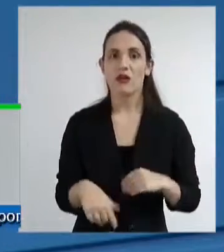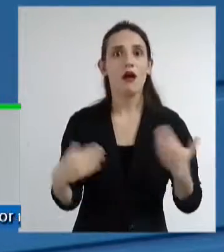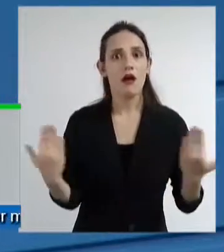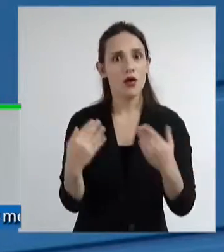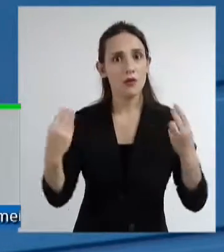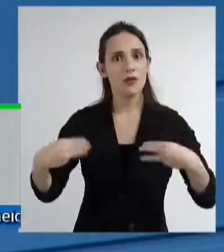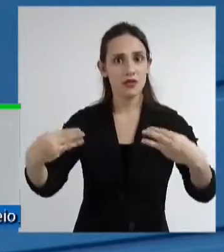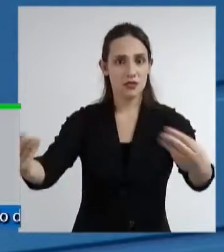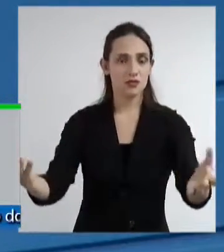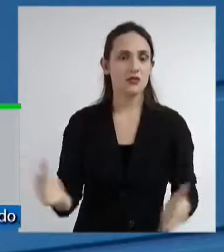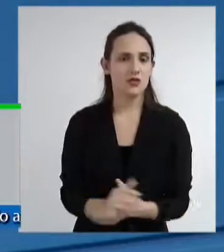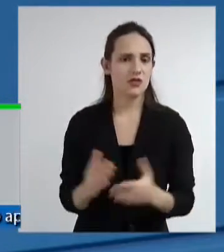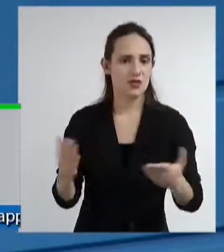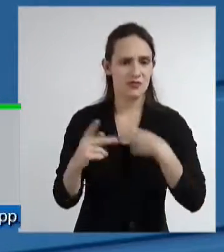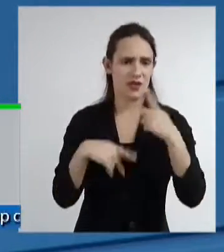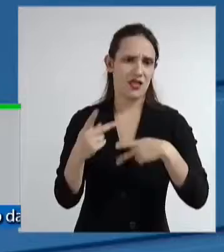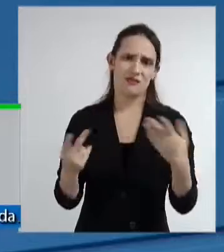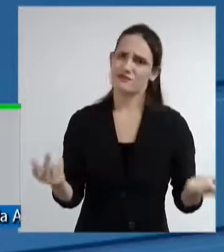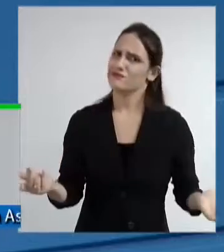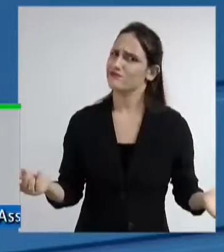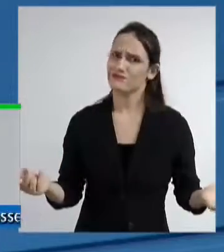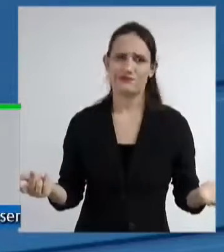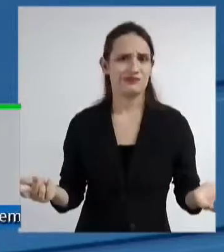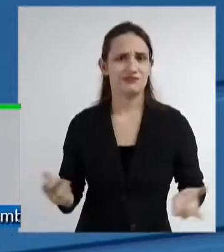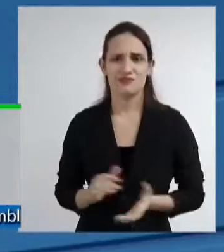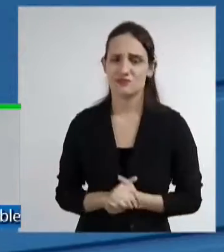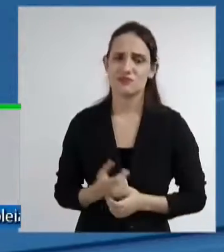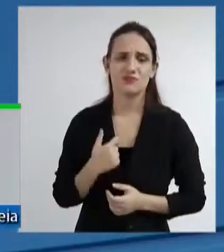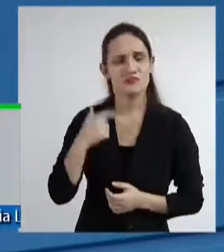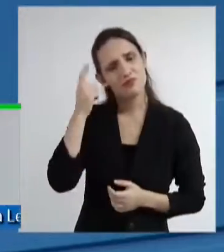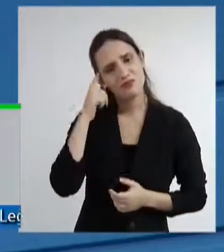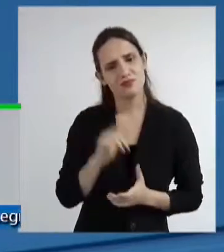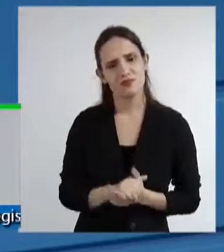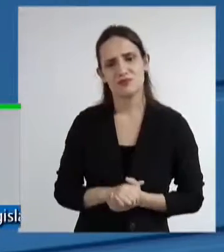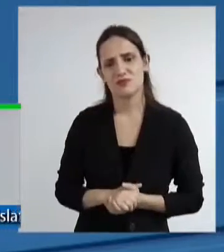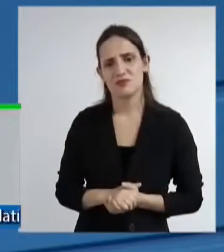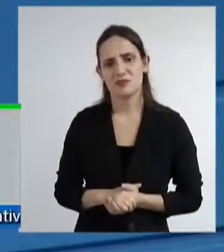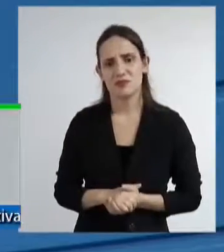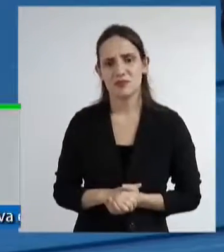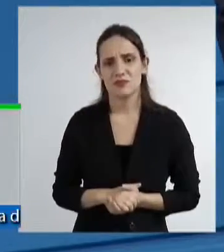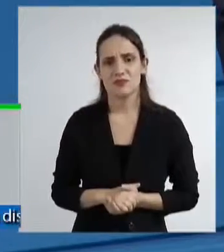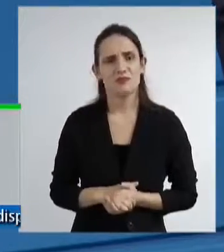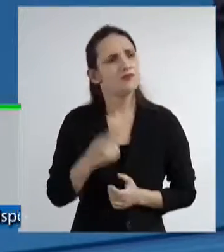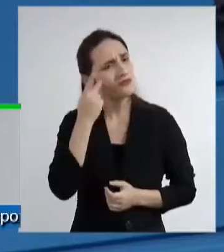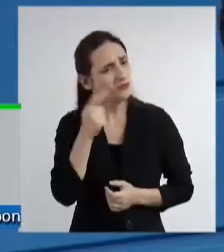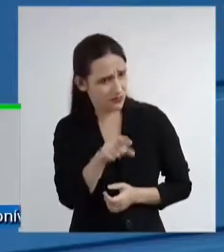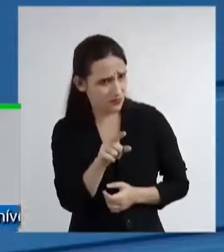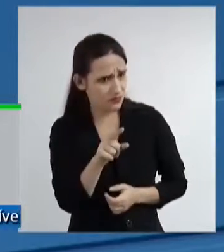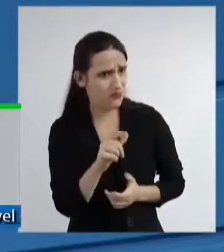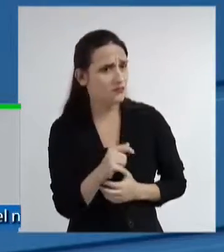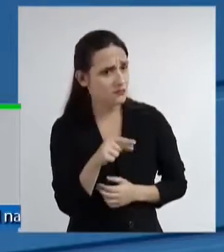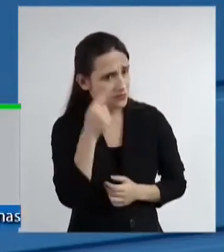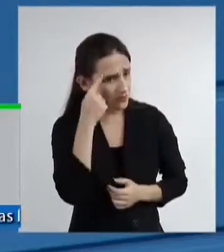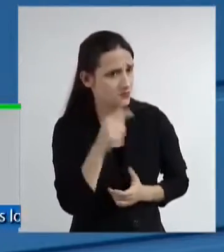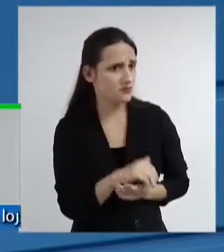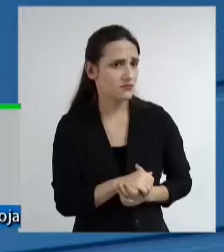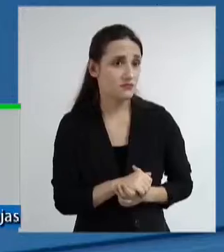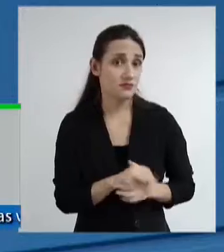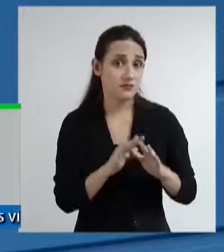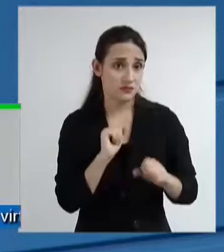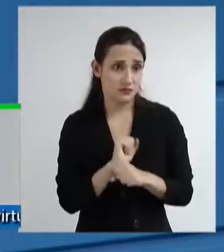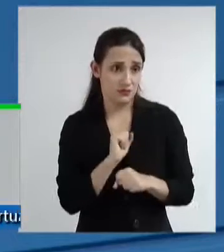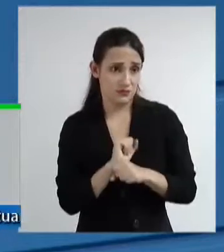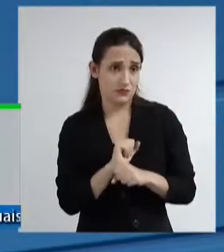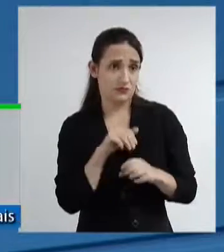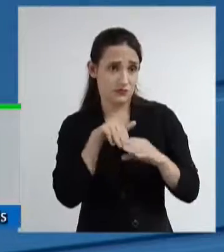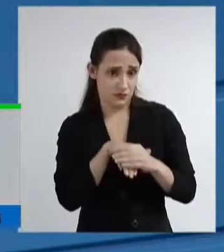possa dirigir palavras dessa natureza. Penso que, eu não sei, eu acho que, de repente, deputado Pedro Kempis, poderia suspender a